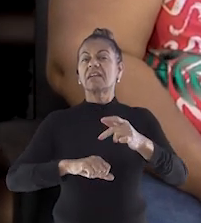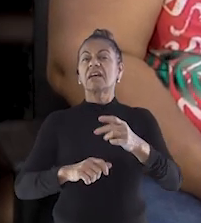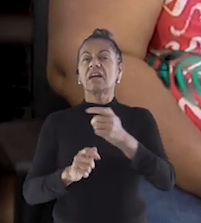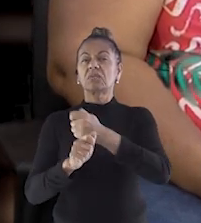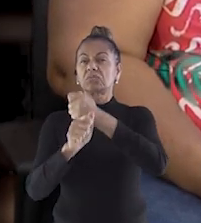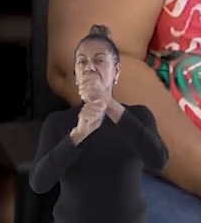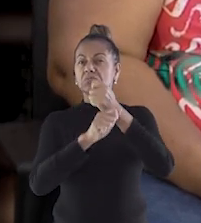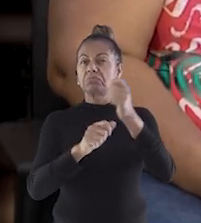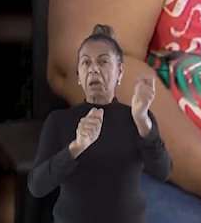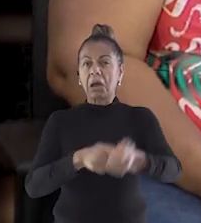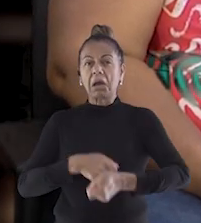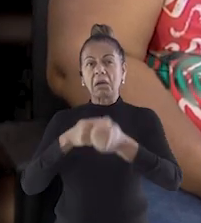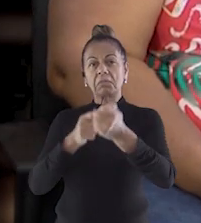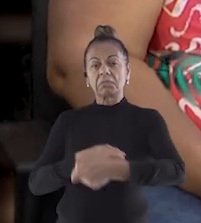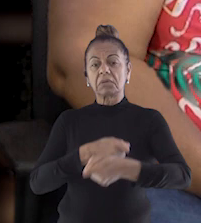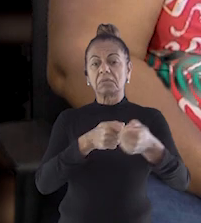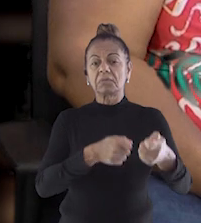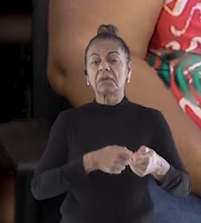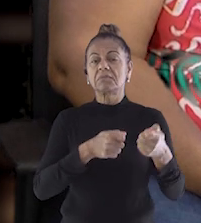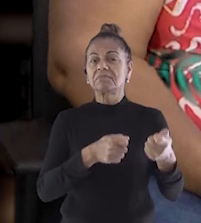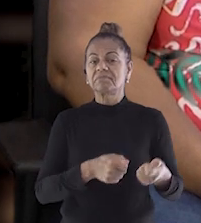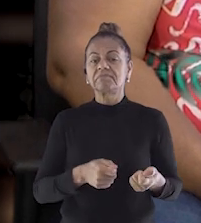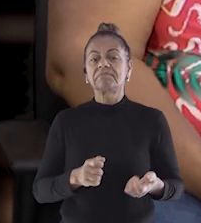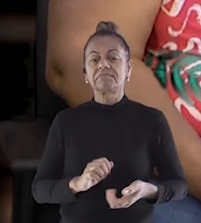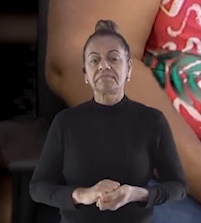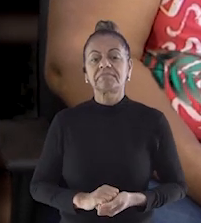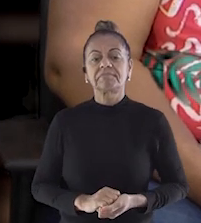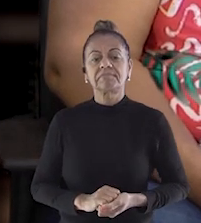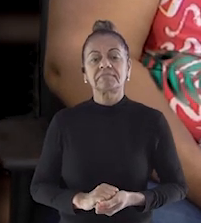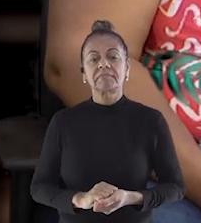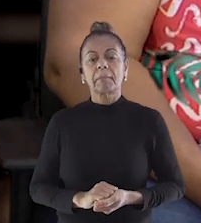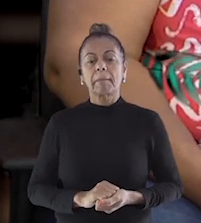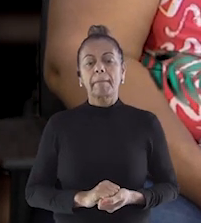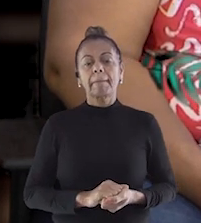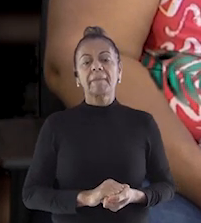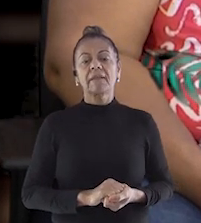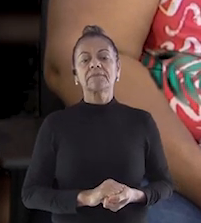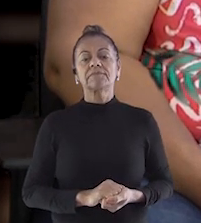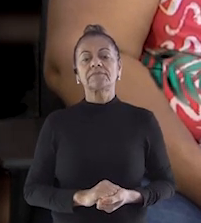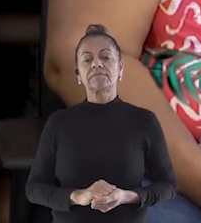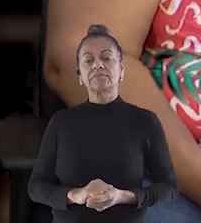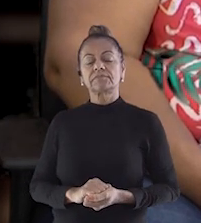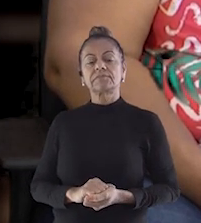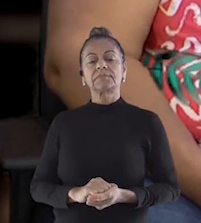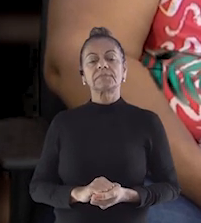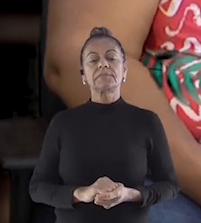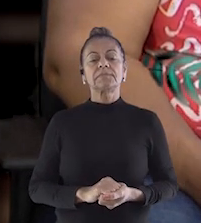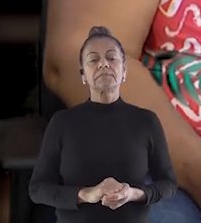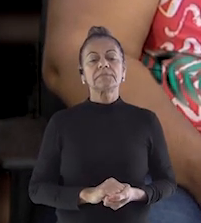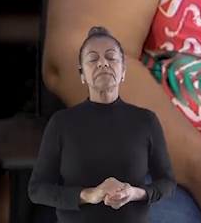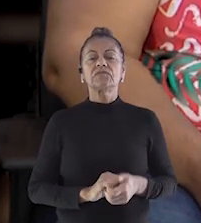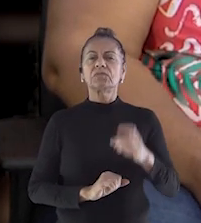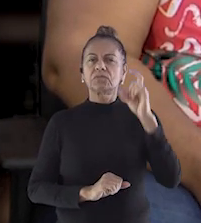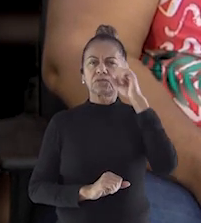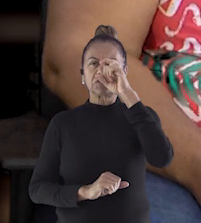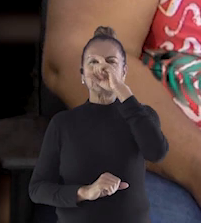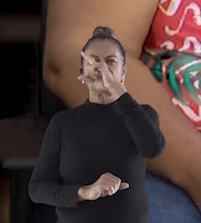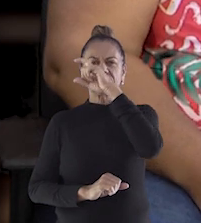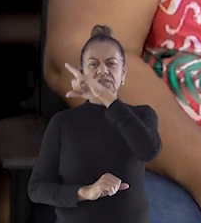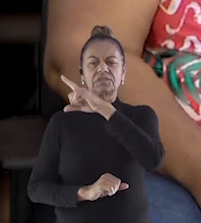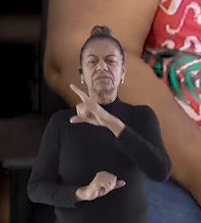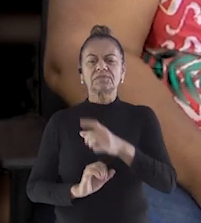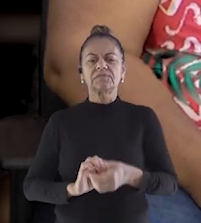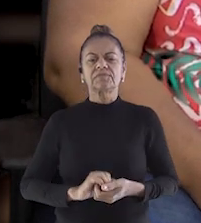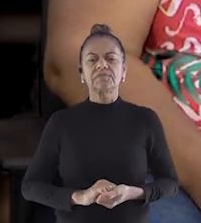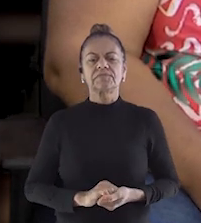trabalhava de pedreiro, era só meu pai, nós éramos 9 pessoas. Era muito difícil, só para